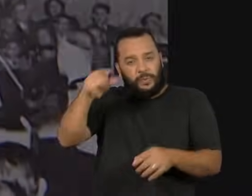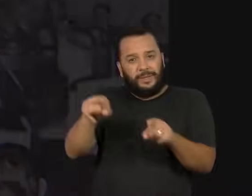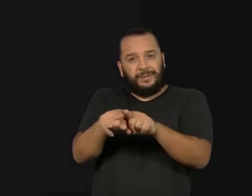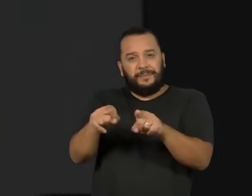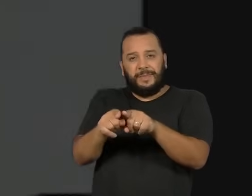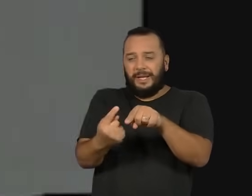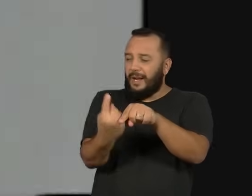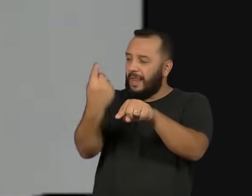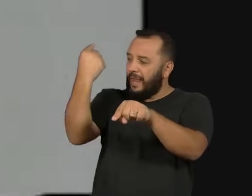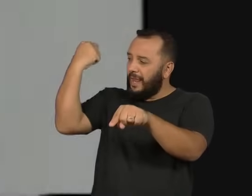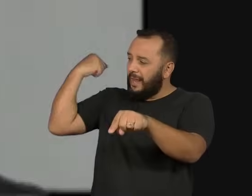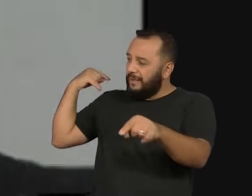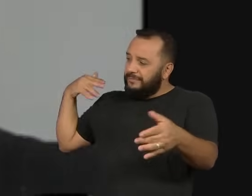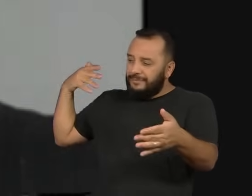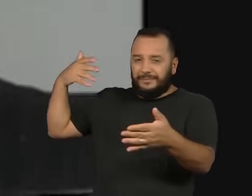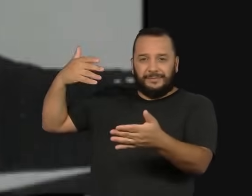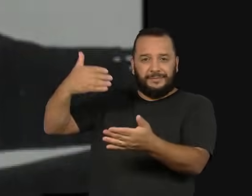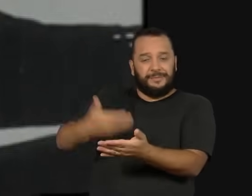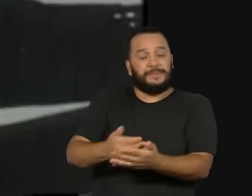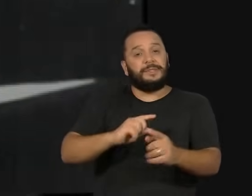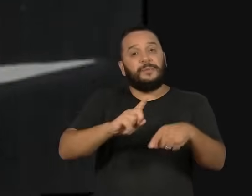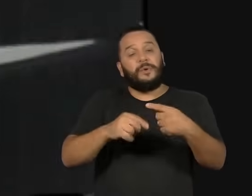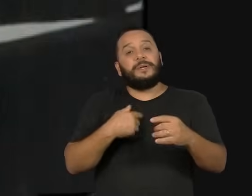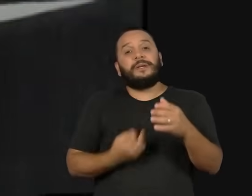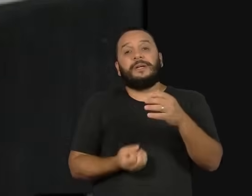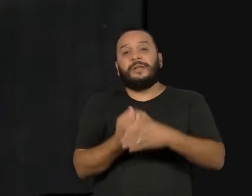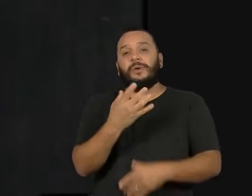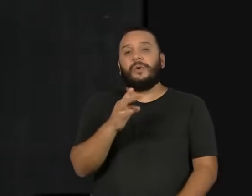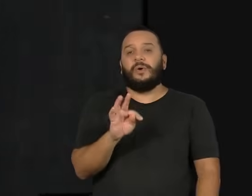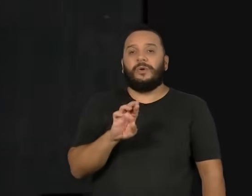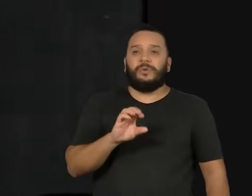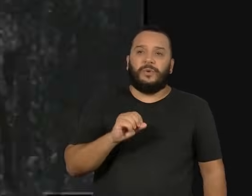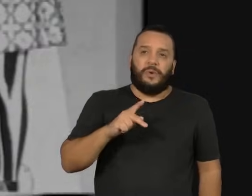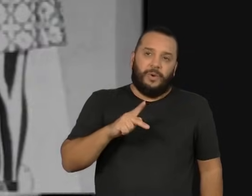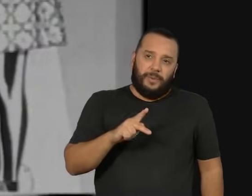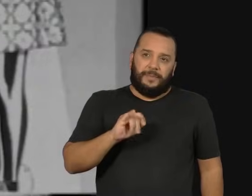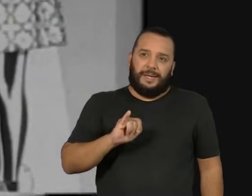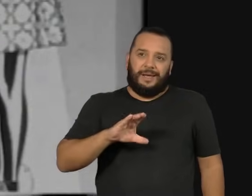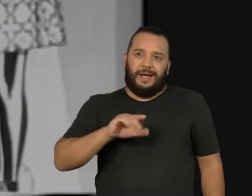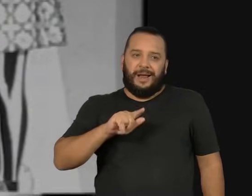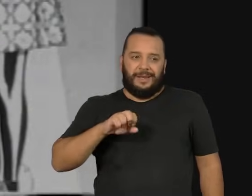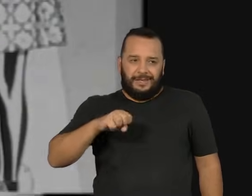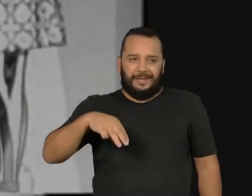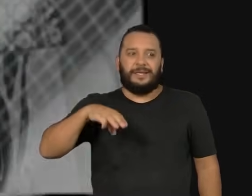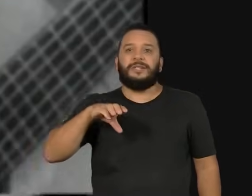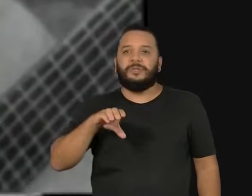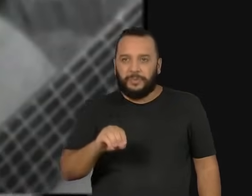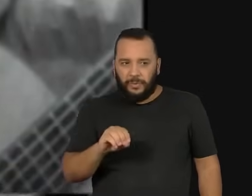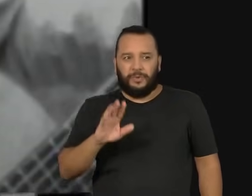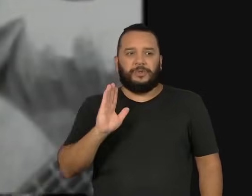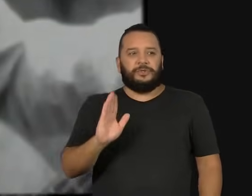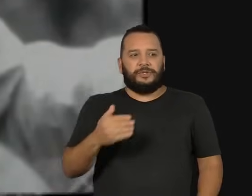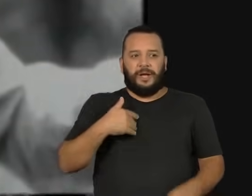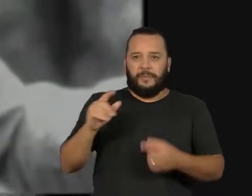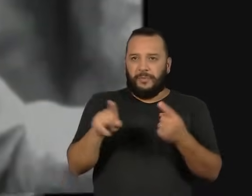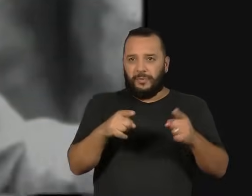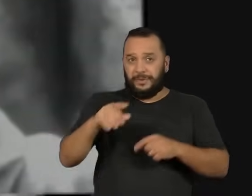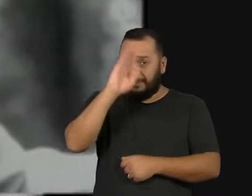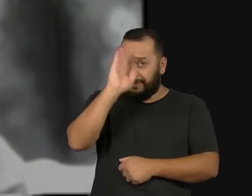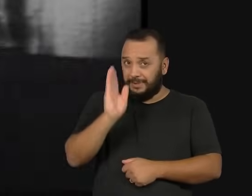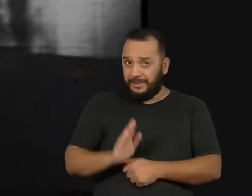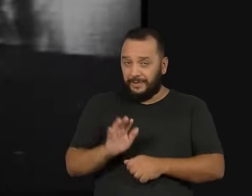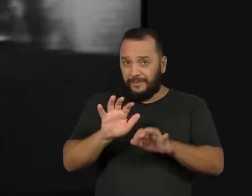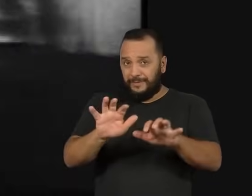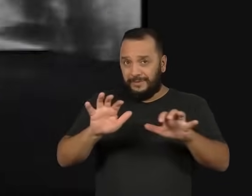Movimento, aliás, que resultaria no tropicalismo do final dos anos 60, influenciando profundamente nossas artes